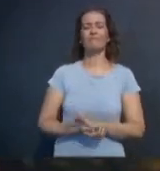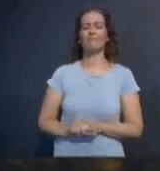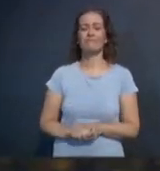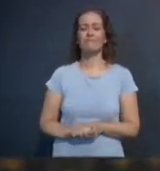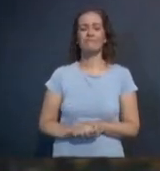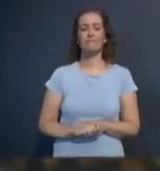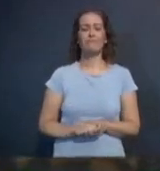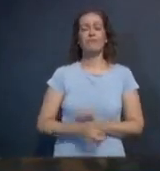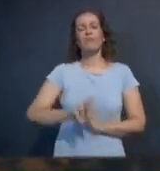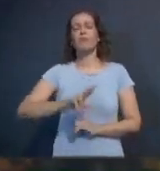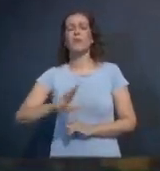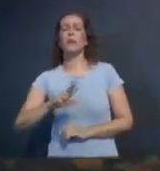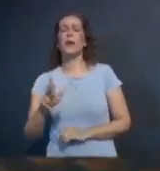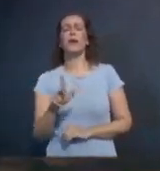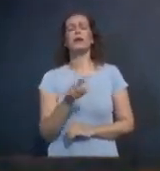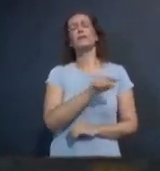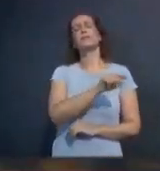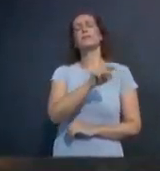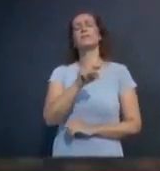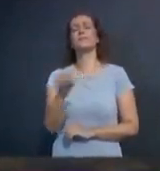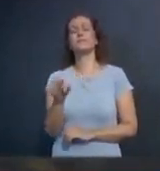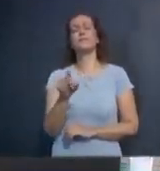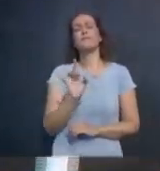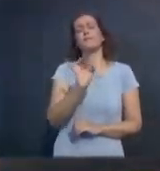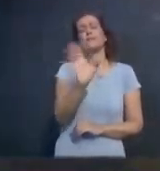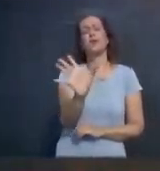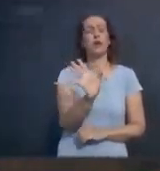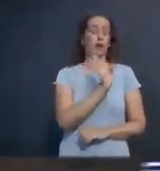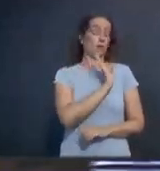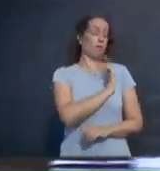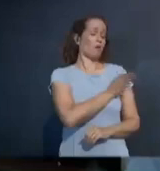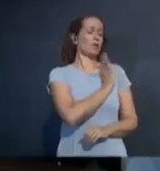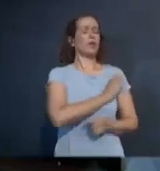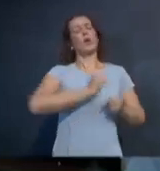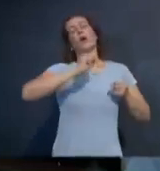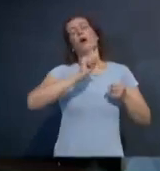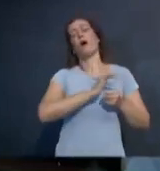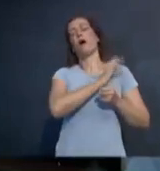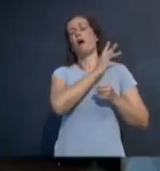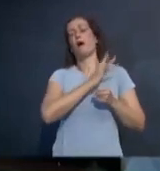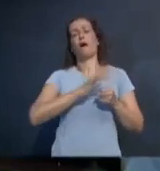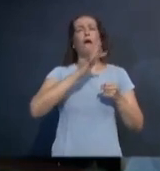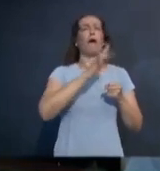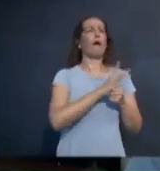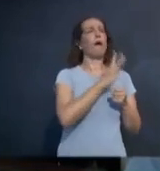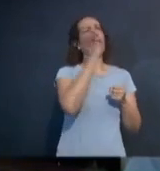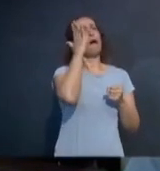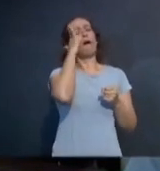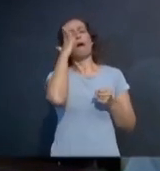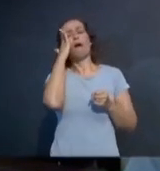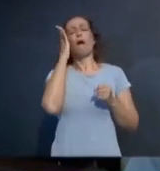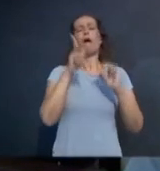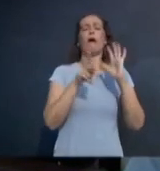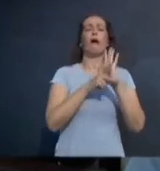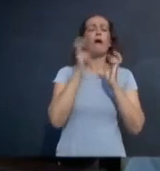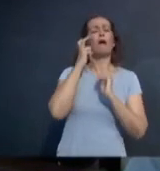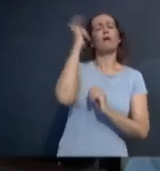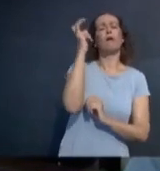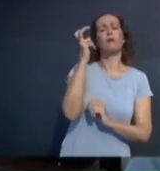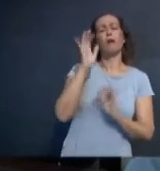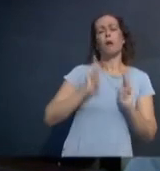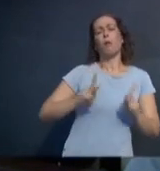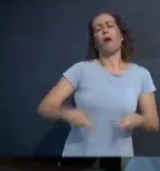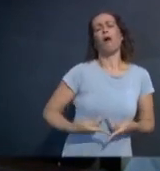Não é simplesmente para você encher o seu coração só de uma compreensão humana e natural. Em